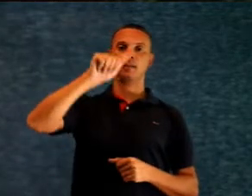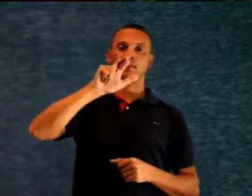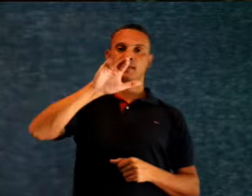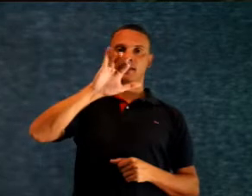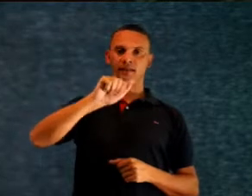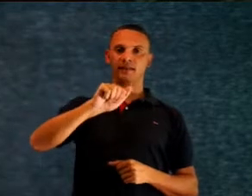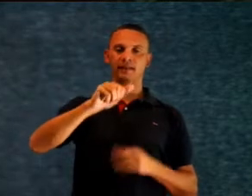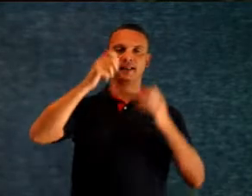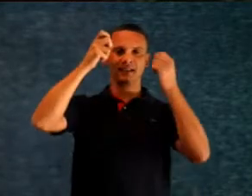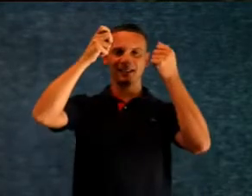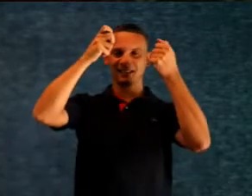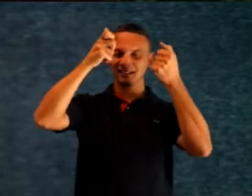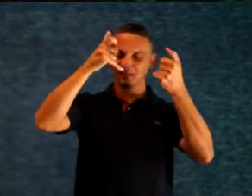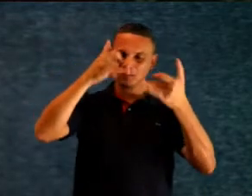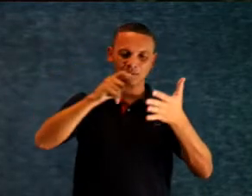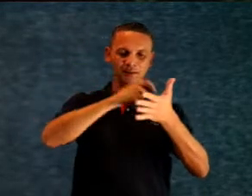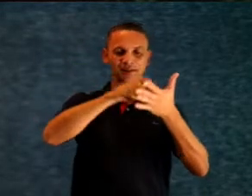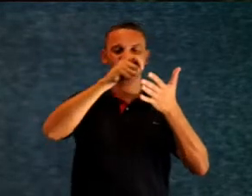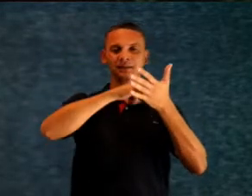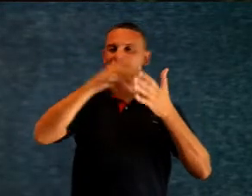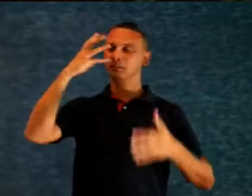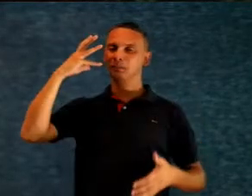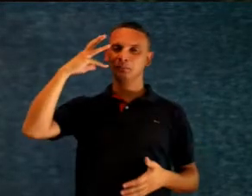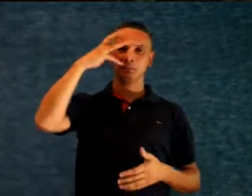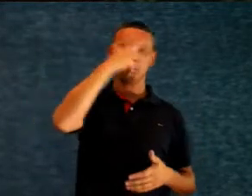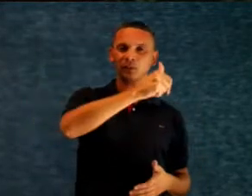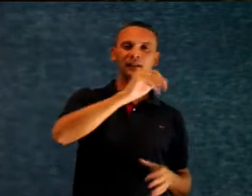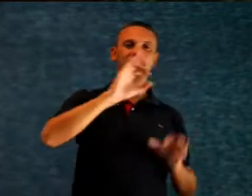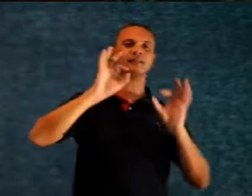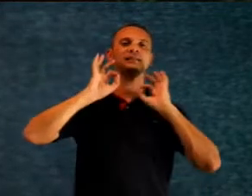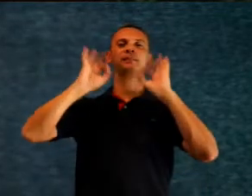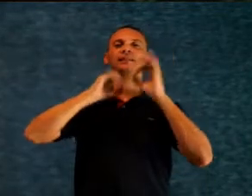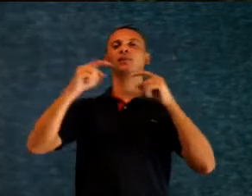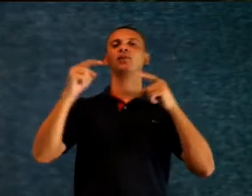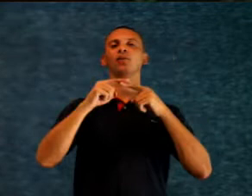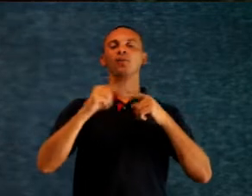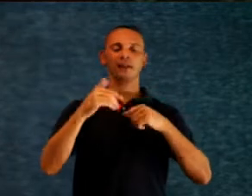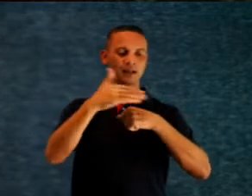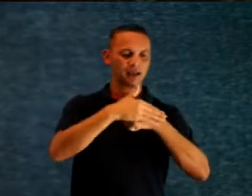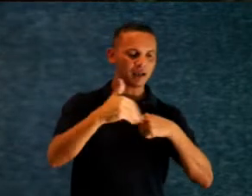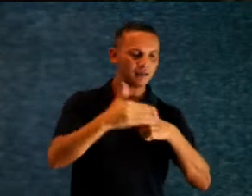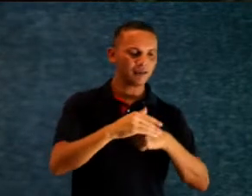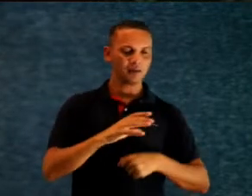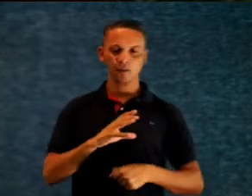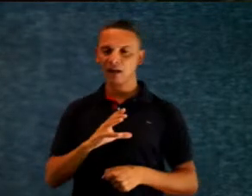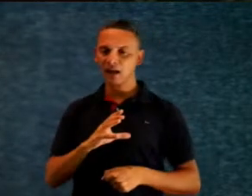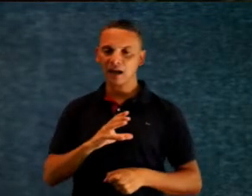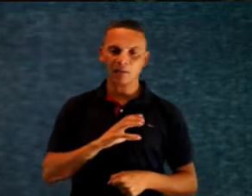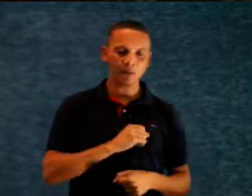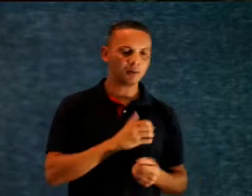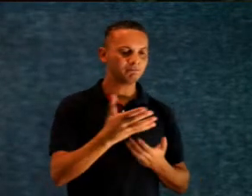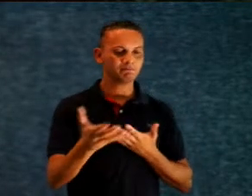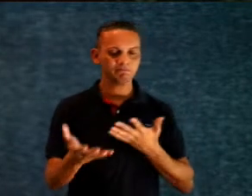e ela escreveu uma belíssima crônica. É uma crônica cheia de afeto, de amor, de uma